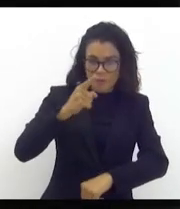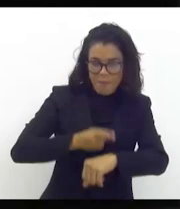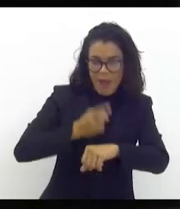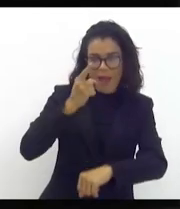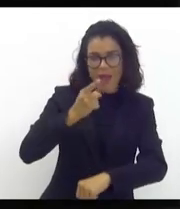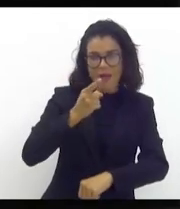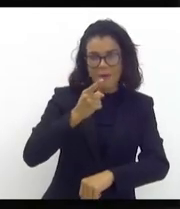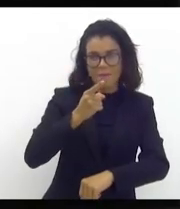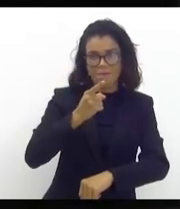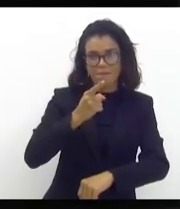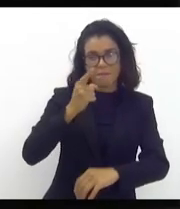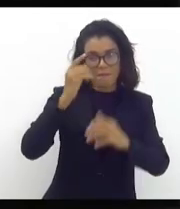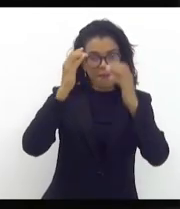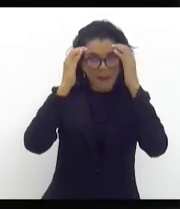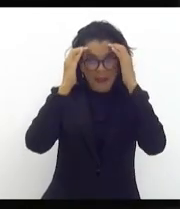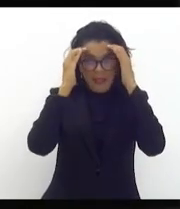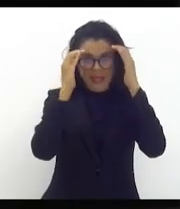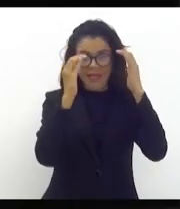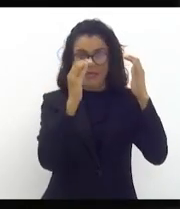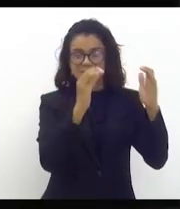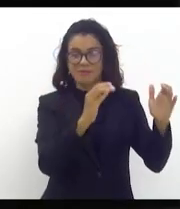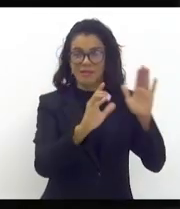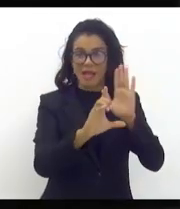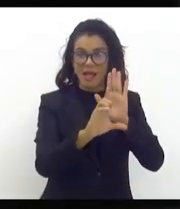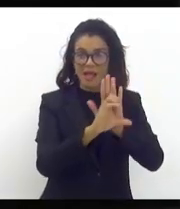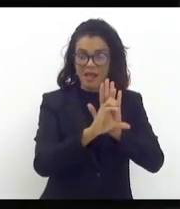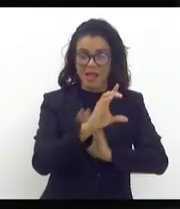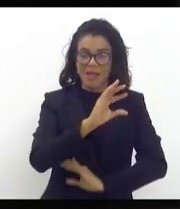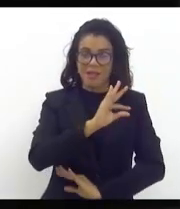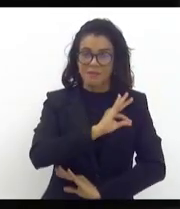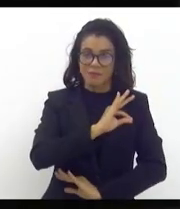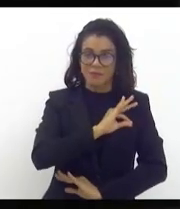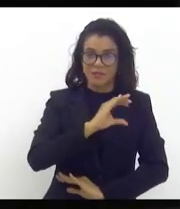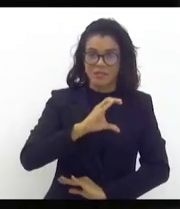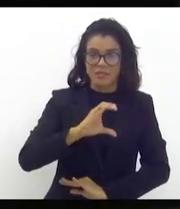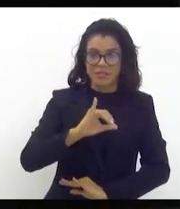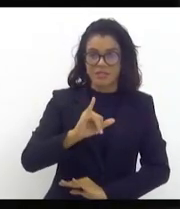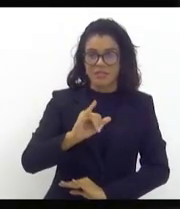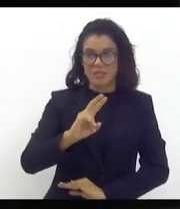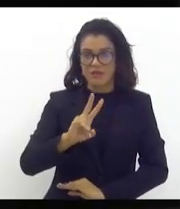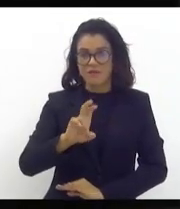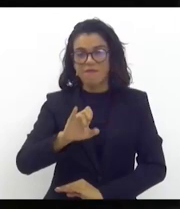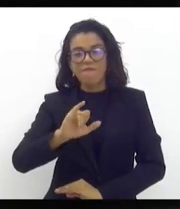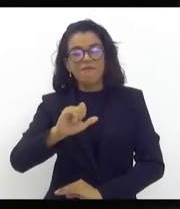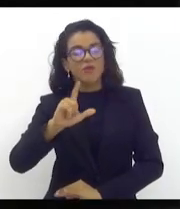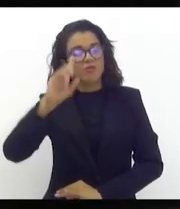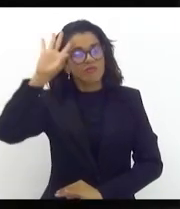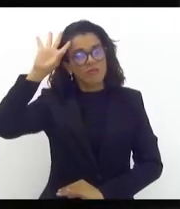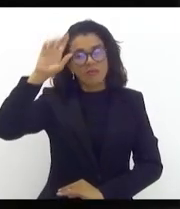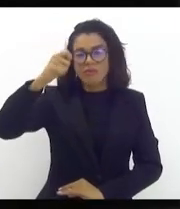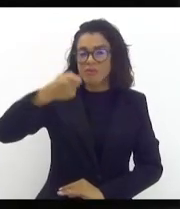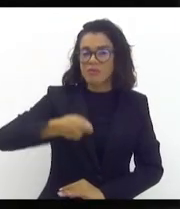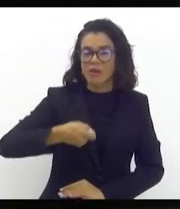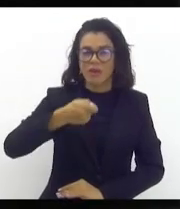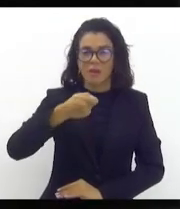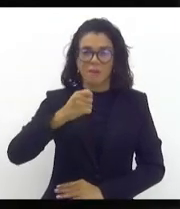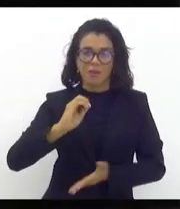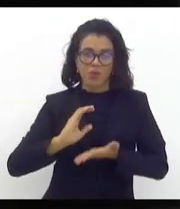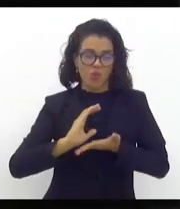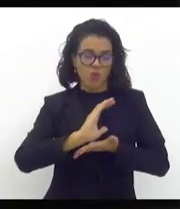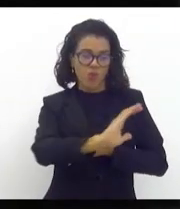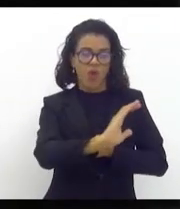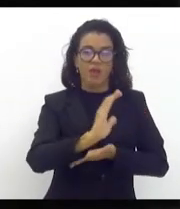imediato, respeitando a lei orgânica da Polícia Civil, o senhor determine o pagamento do